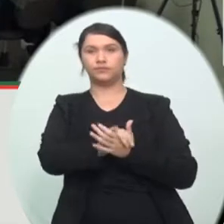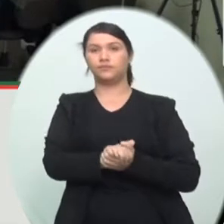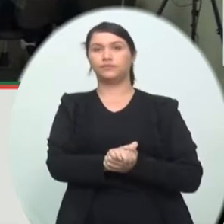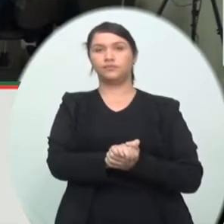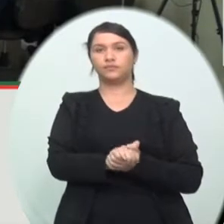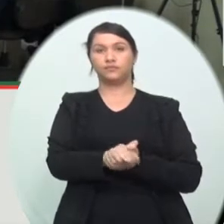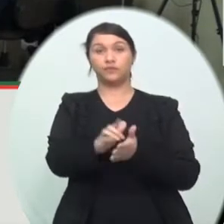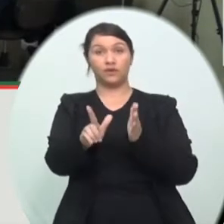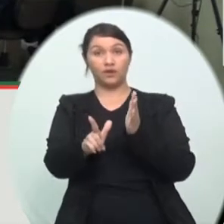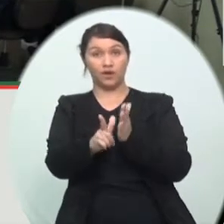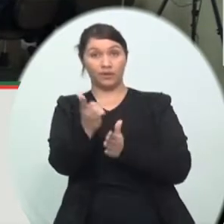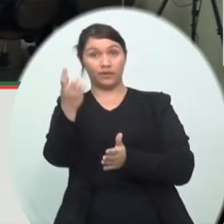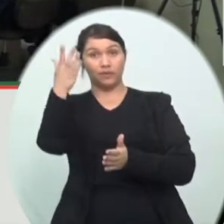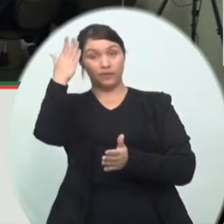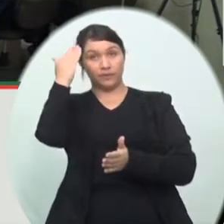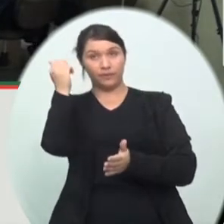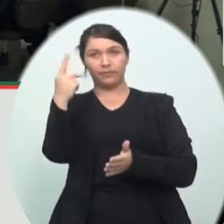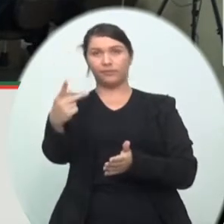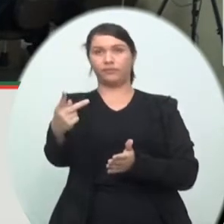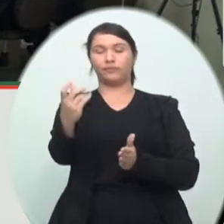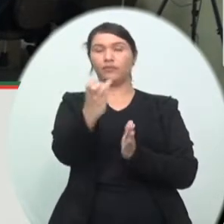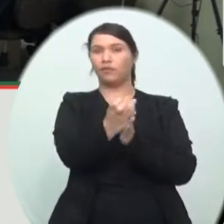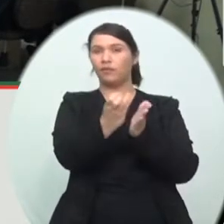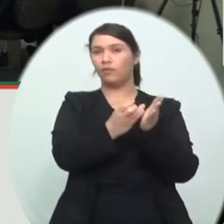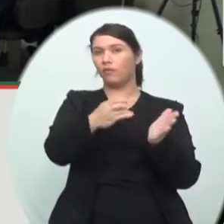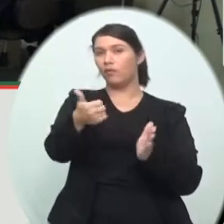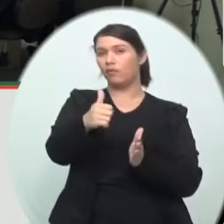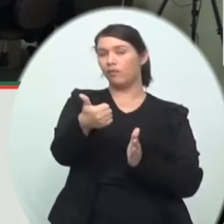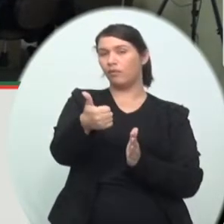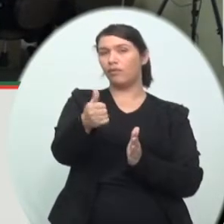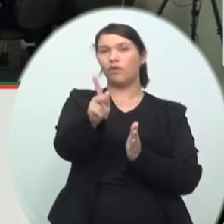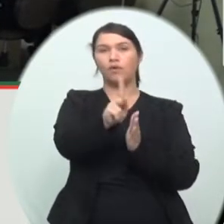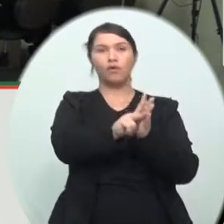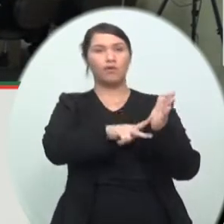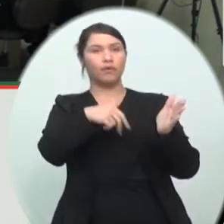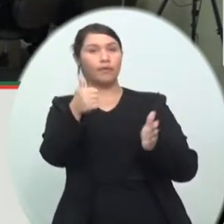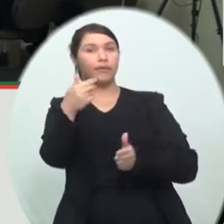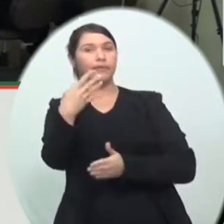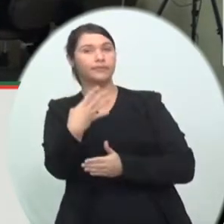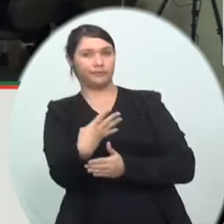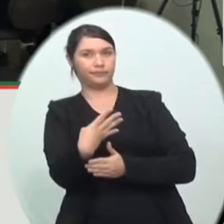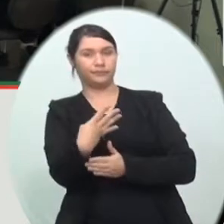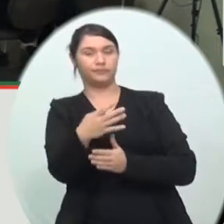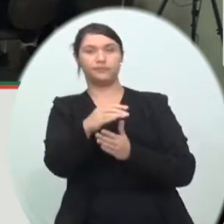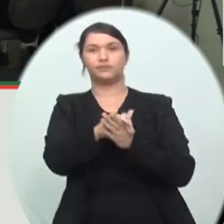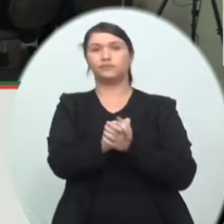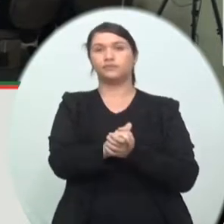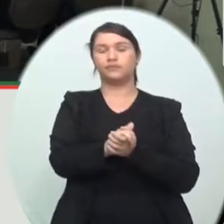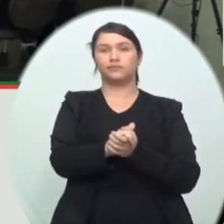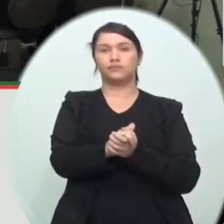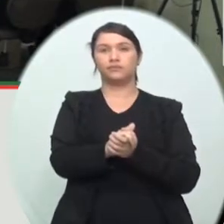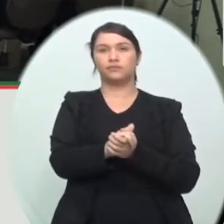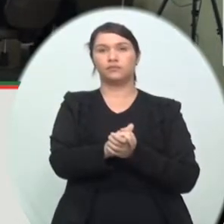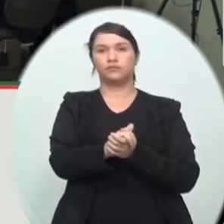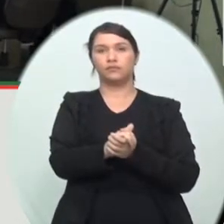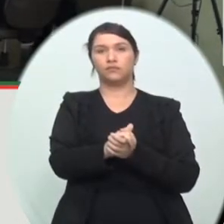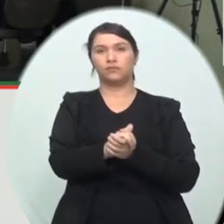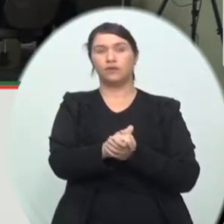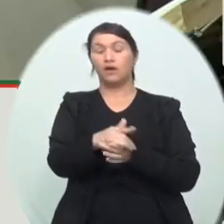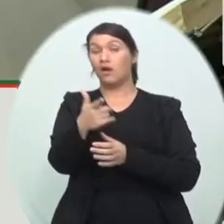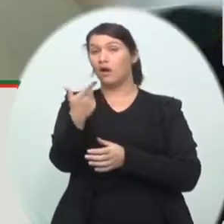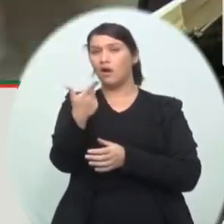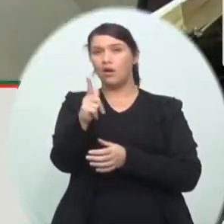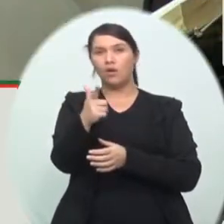Livro de Provérbios, capítulo 11, no verso 14, nos diz o seguinte: não havendo sábia